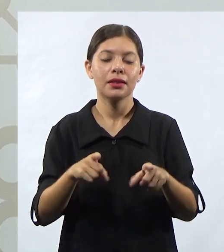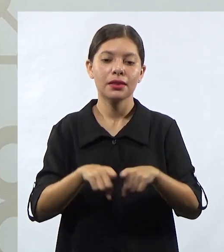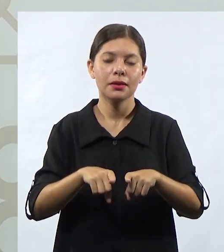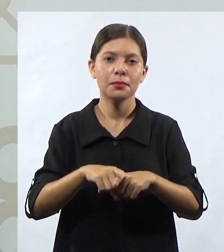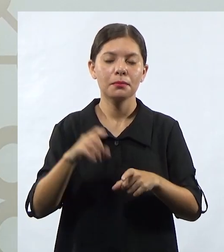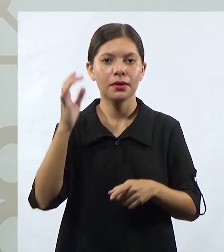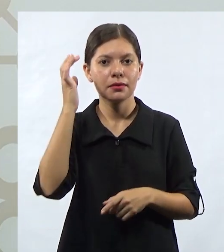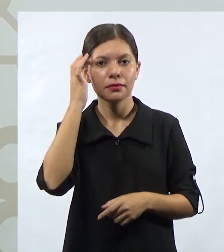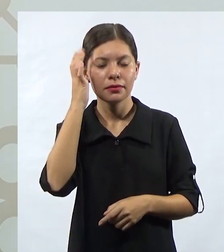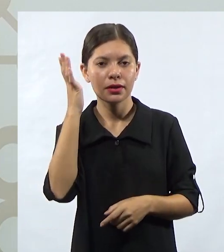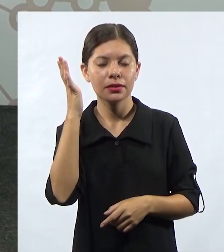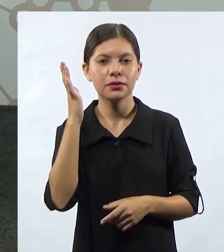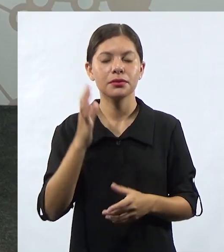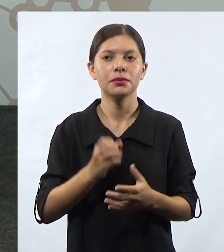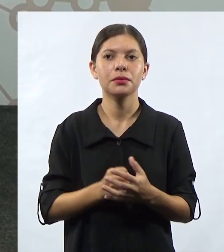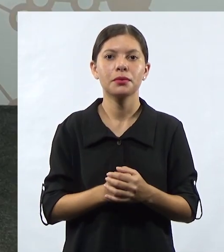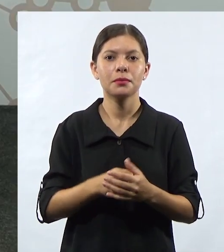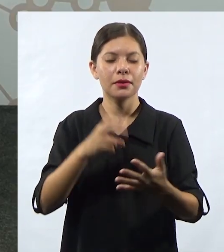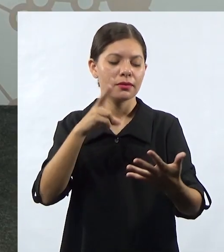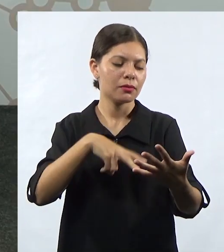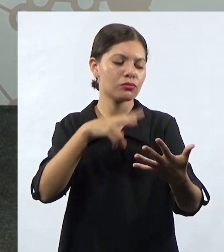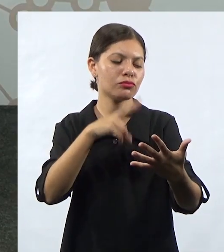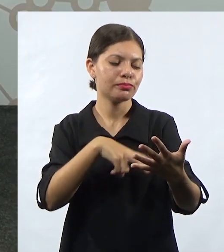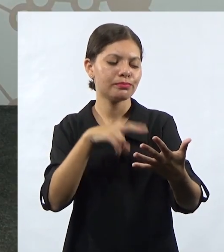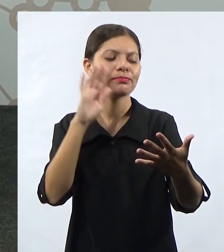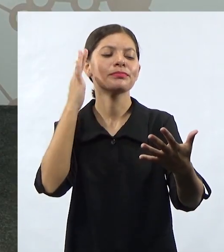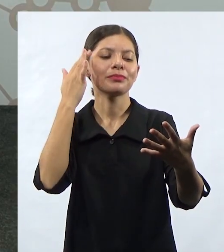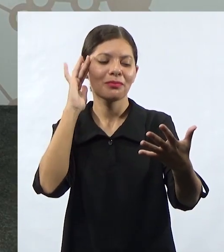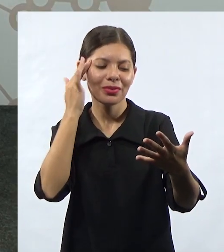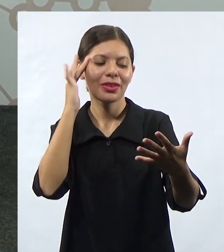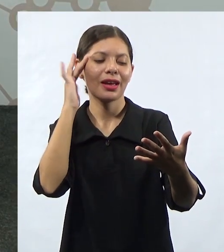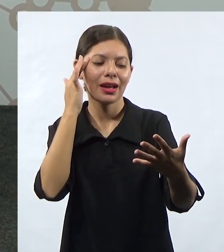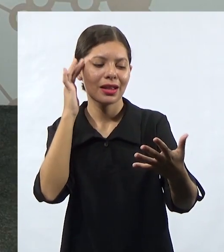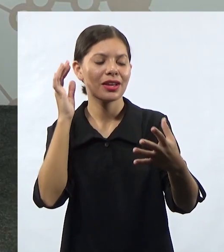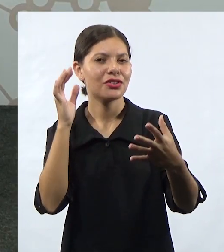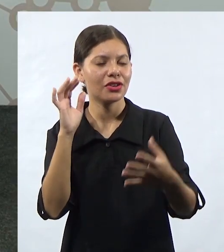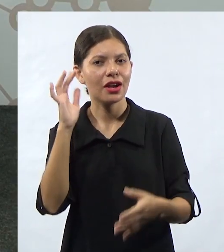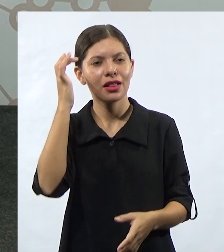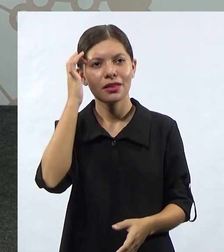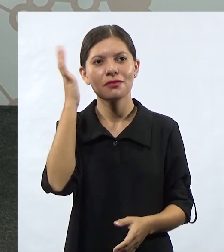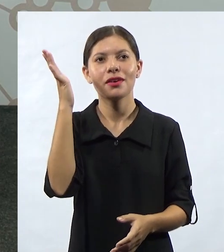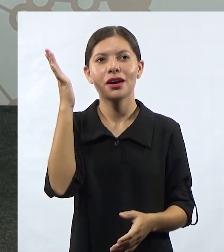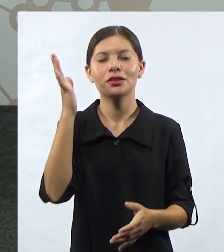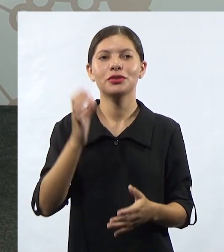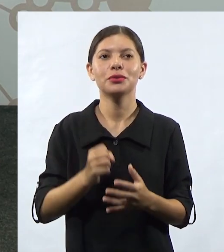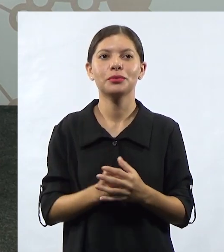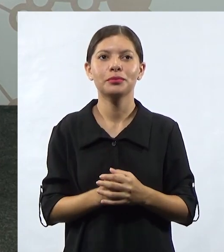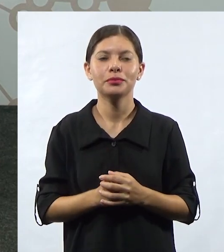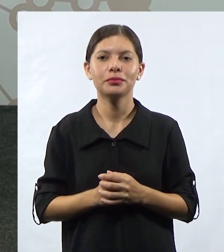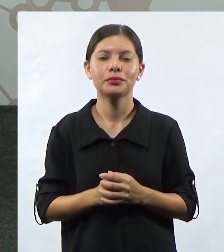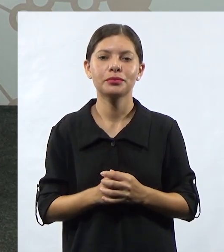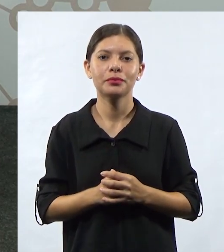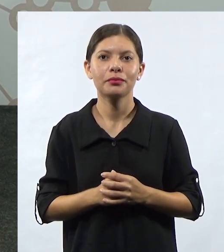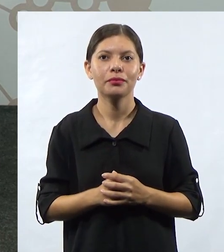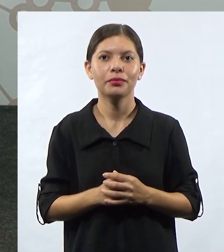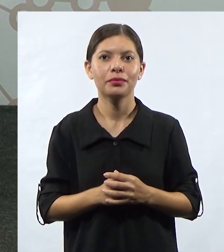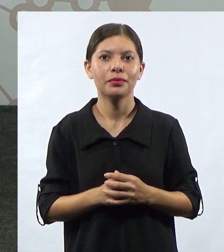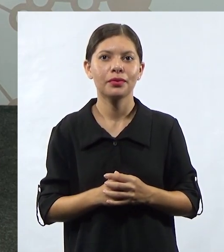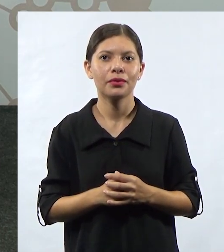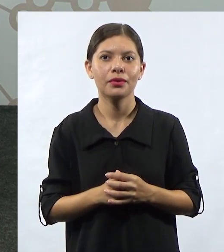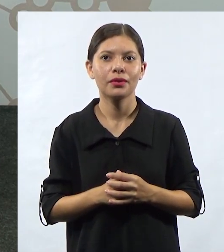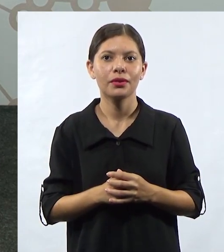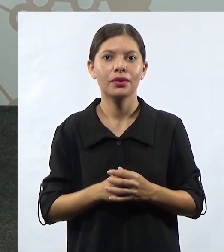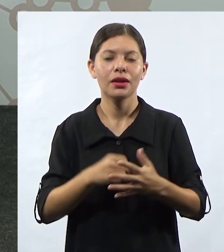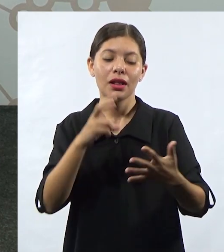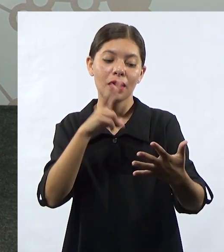linha ou vai interagir com a linha, entender qual é esse percurso que você quis demonstrar. Podemos chamar